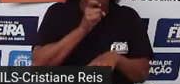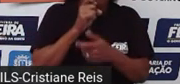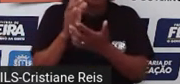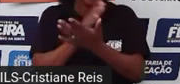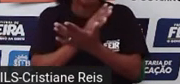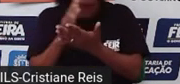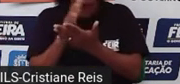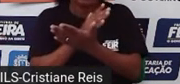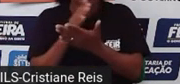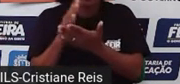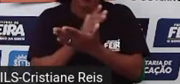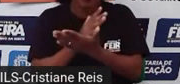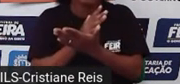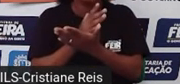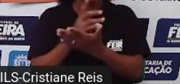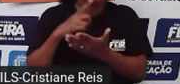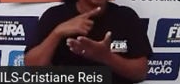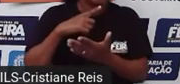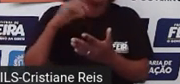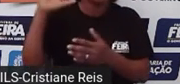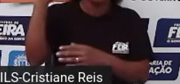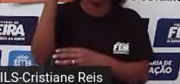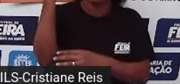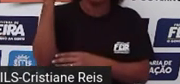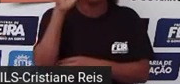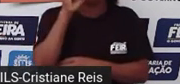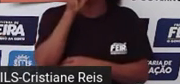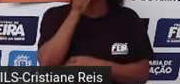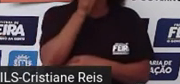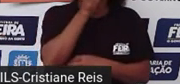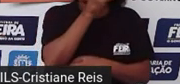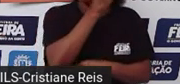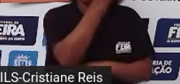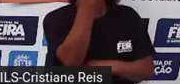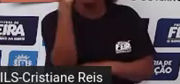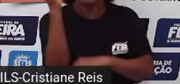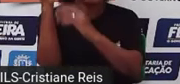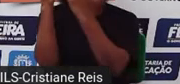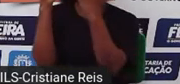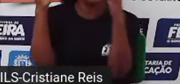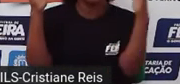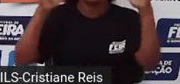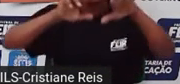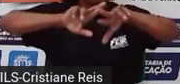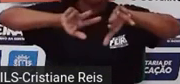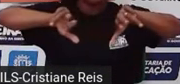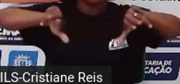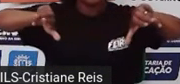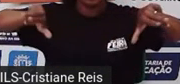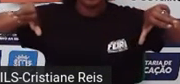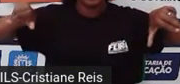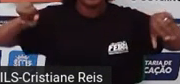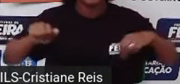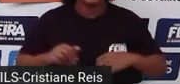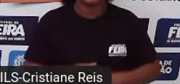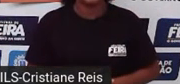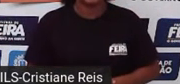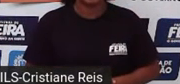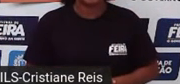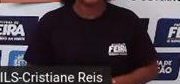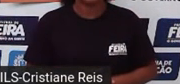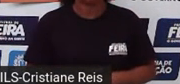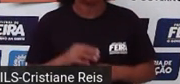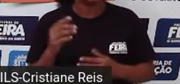até aquela vegetação de locais de climas mais quentes né então vamos encontrar de tudo aí é a